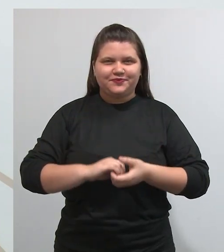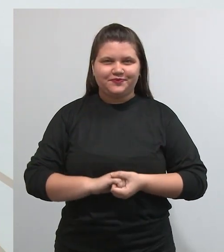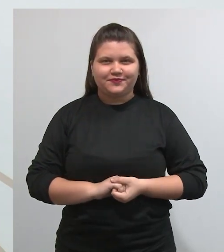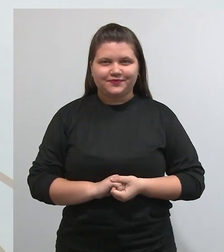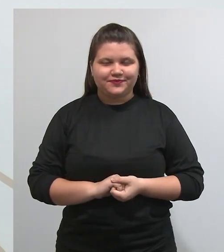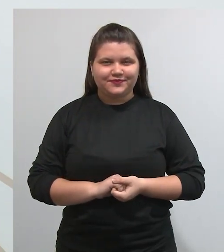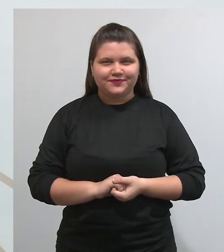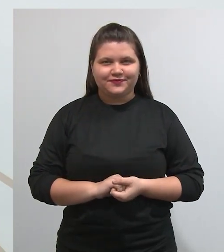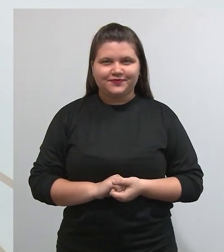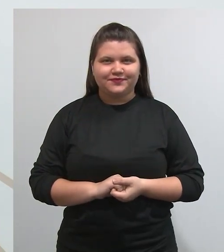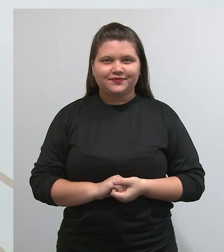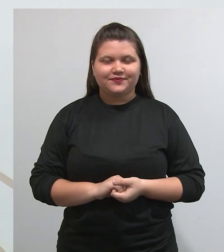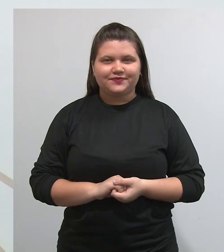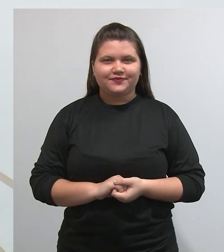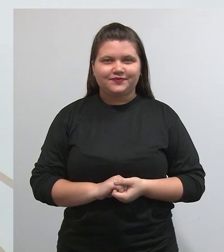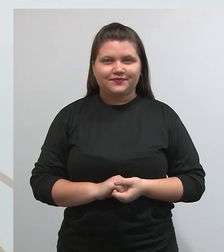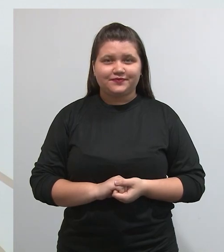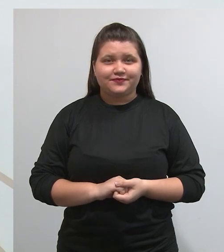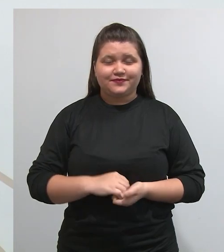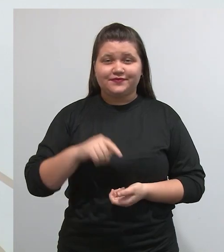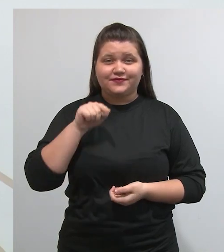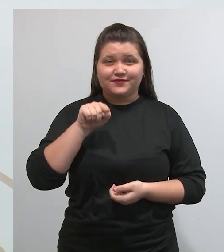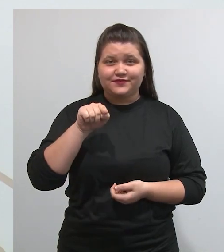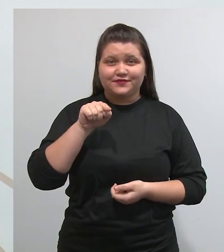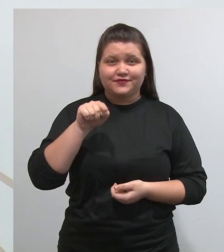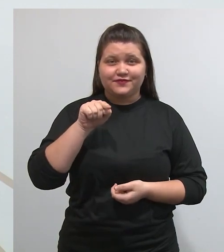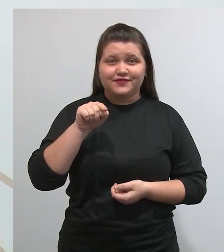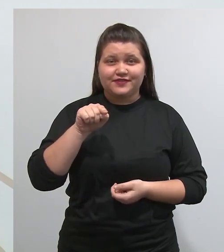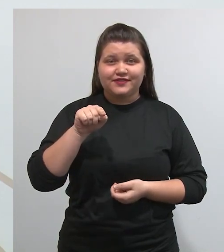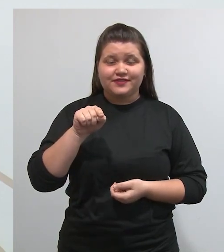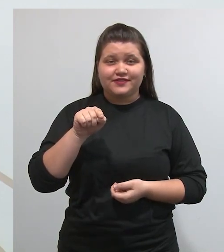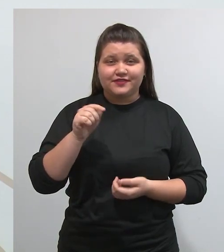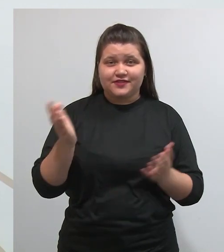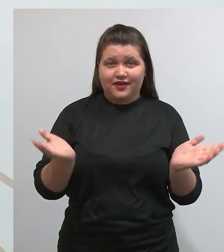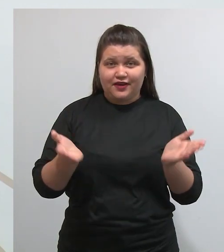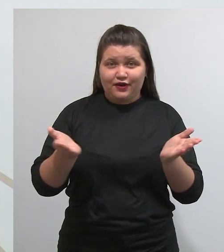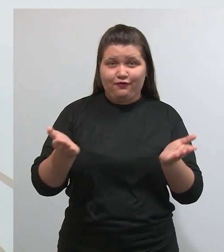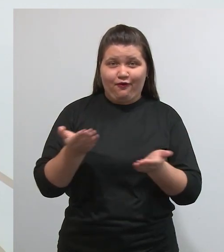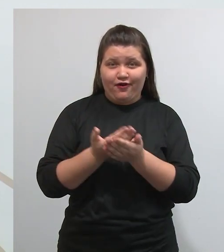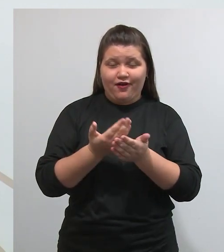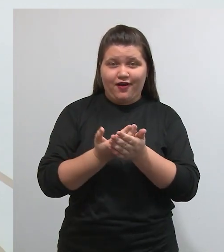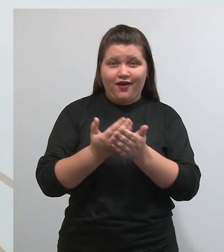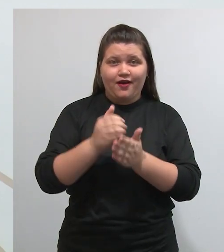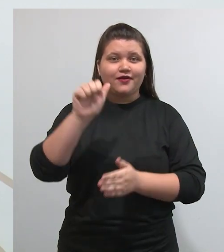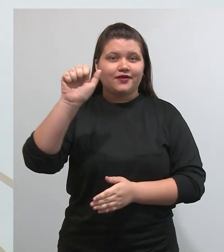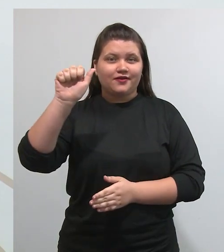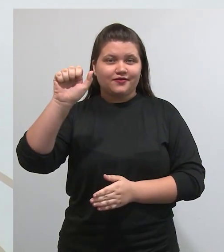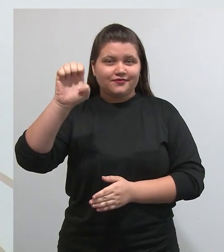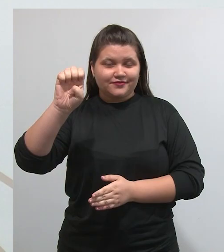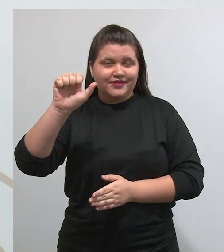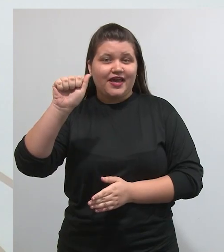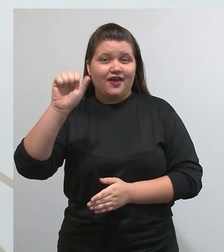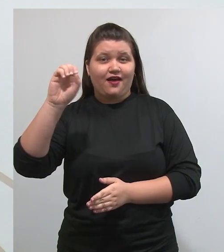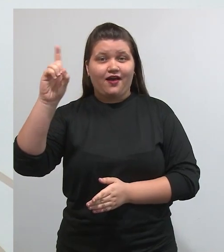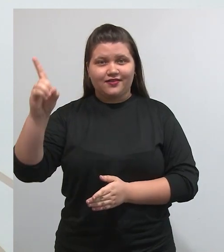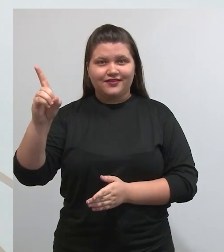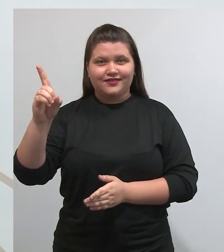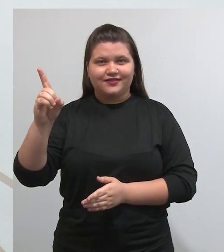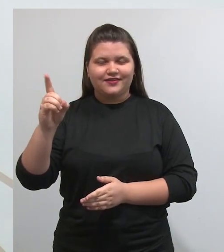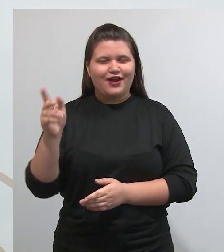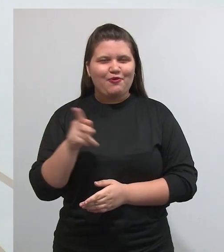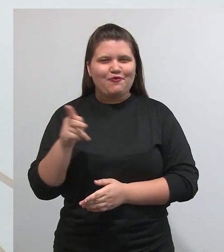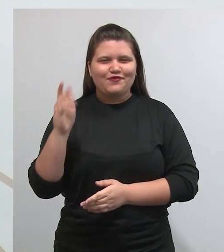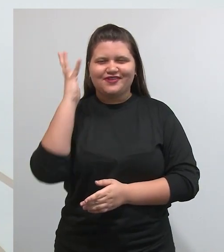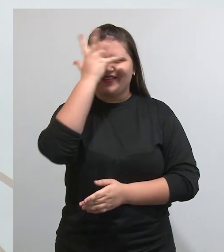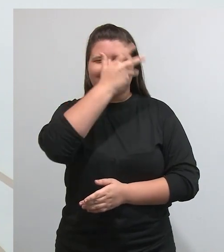IFRO, Campus Porto Velho, Zona Norte. Você está na Educação à Distância e eu sou a professora mais linda, professora